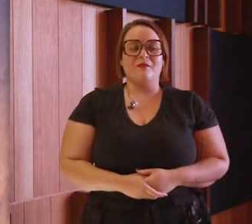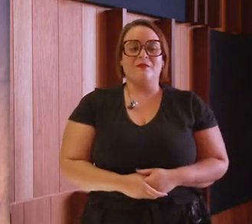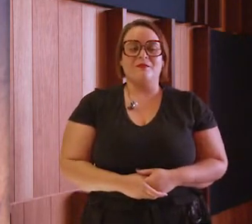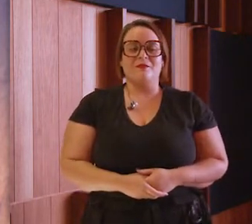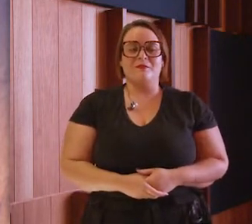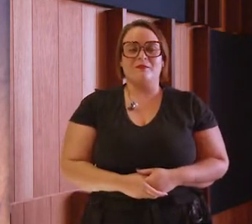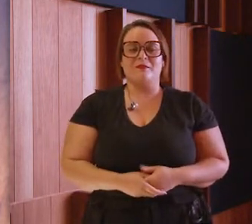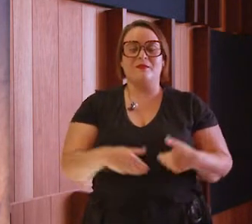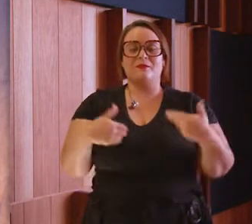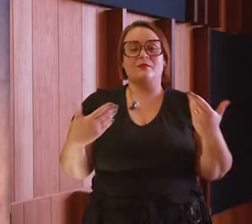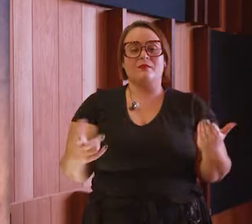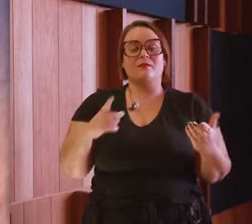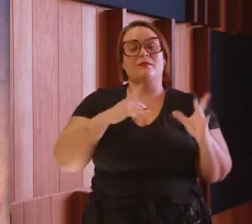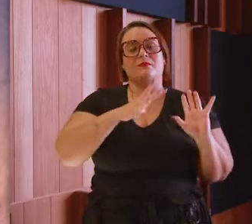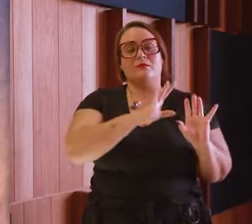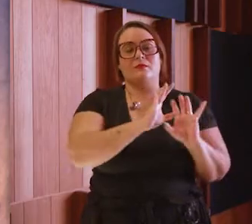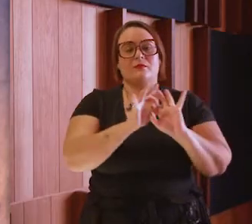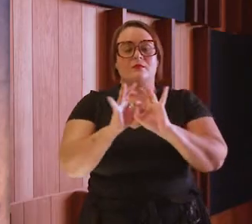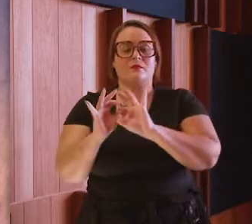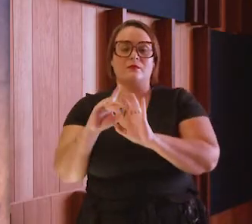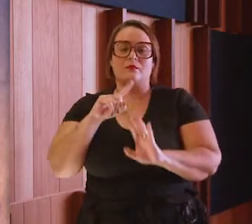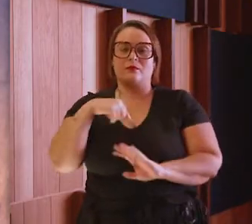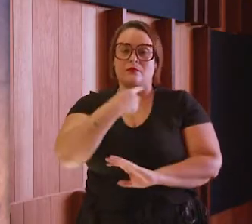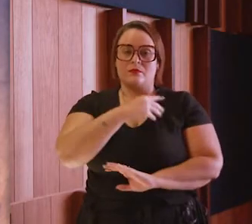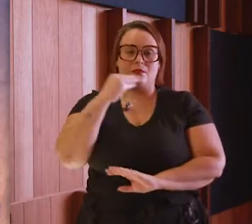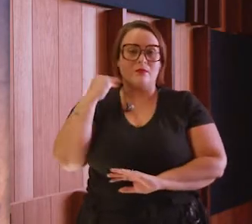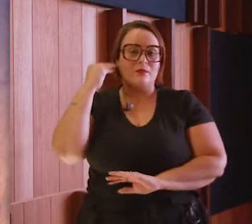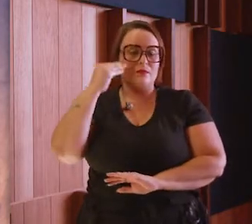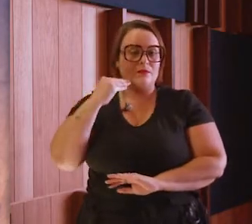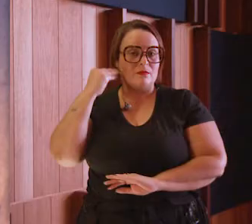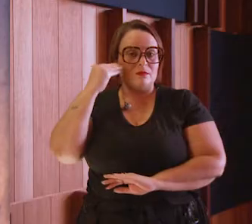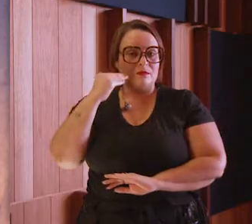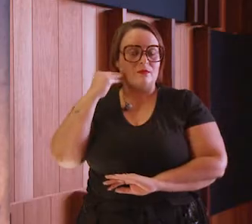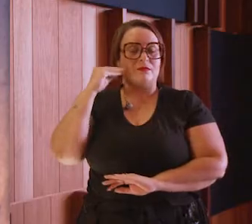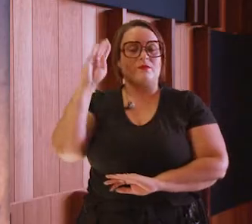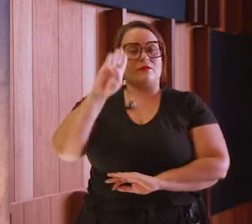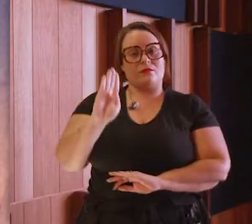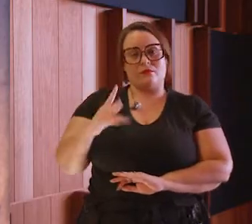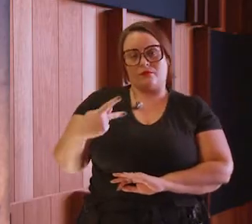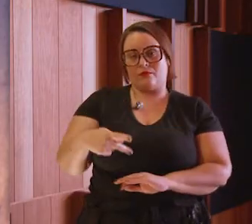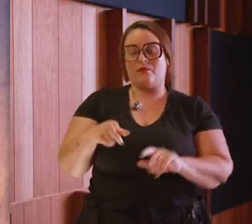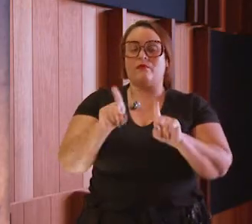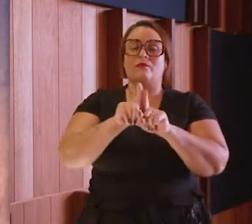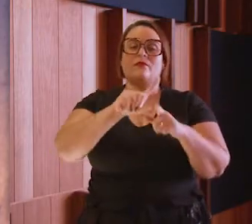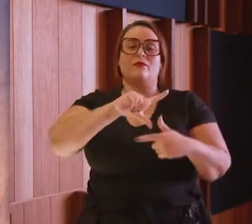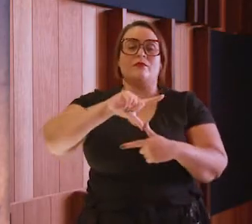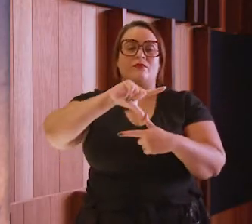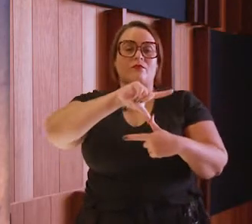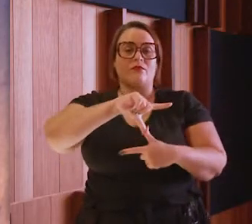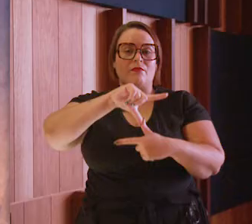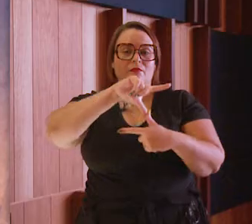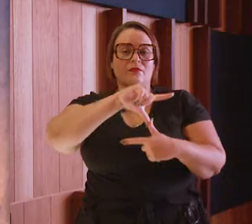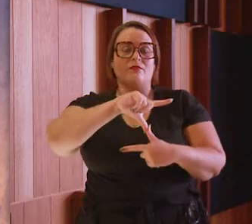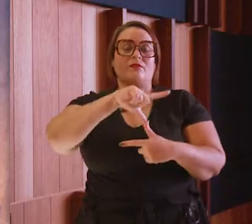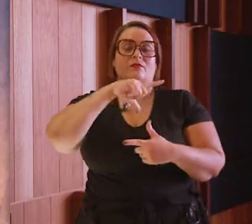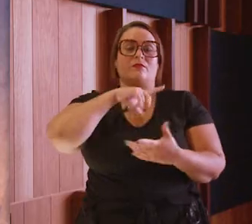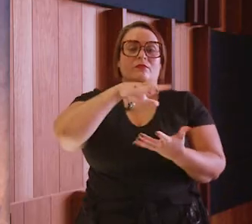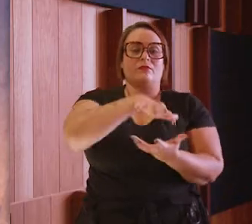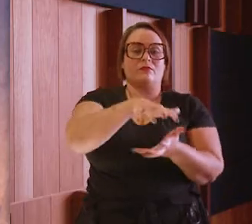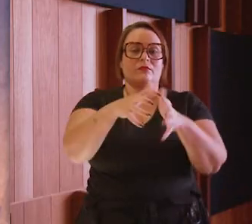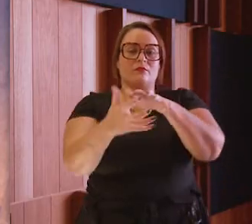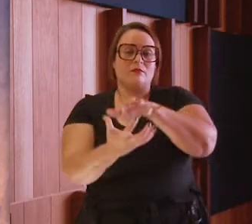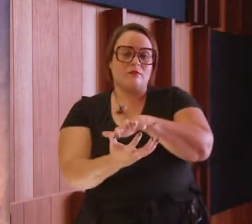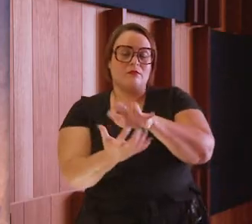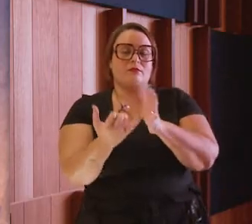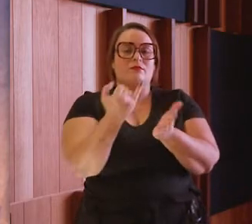num contexto em que a gente tem experimentado no Brasil e na América Latina reformas